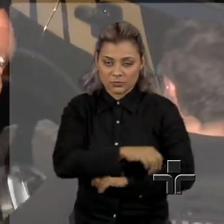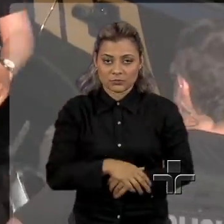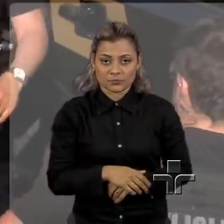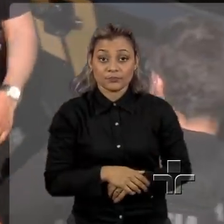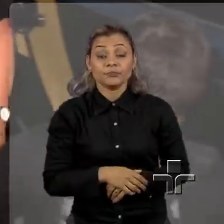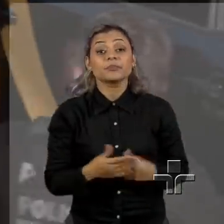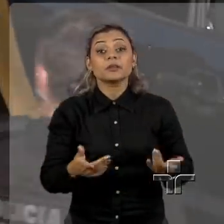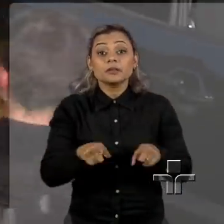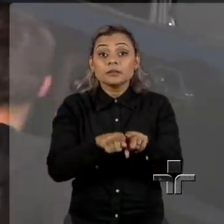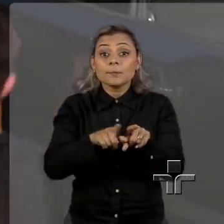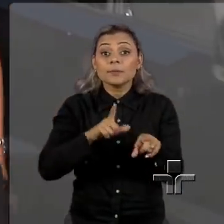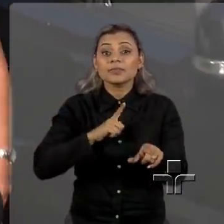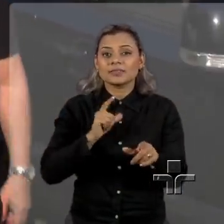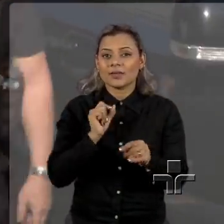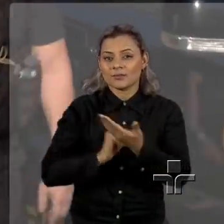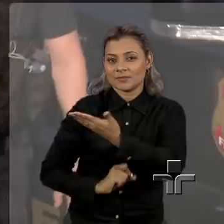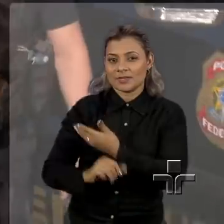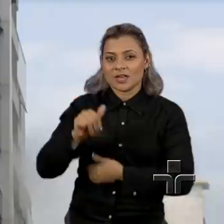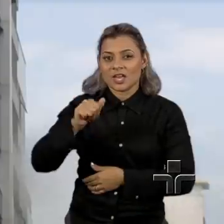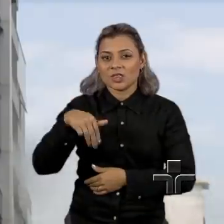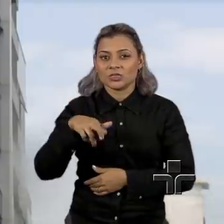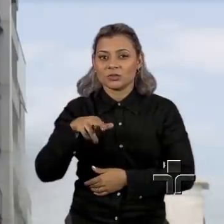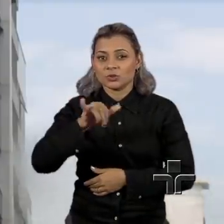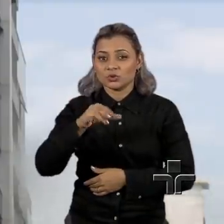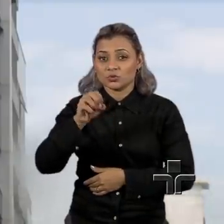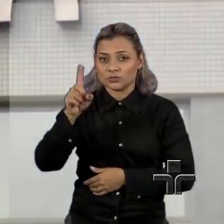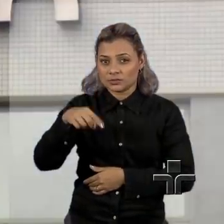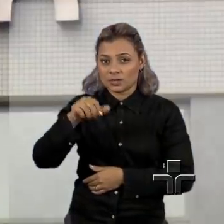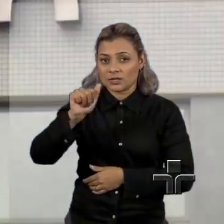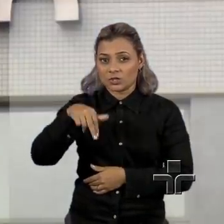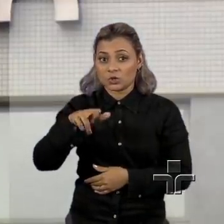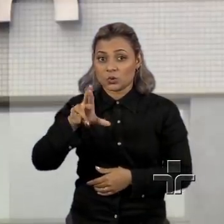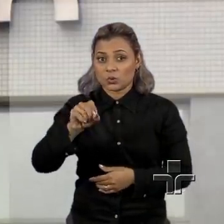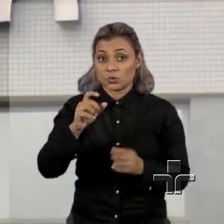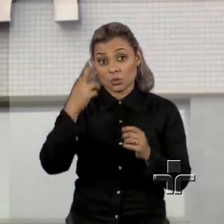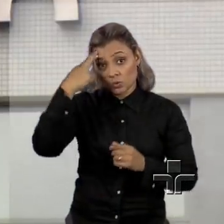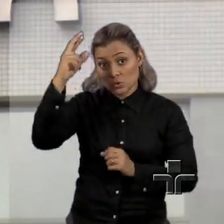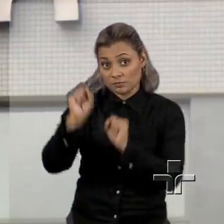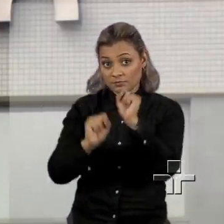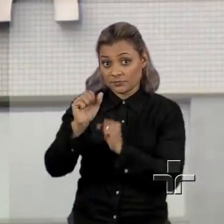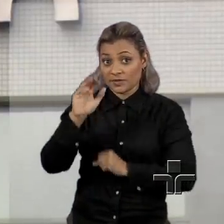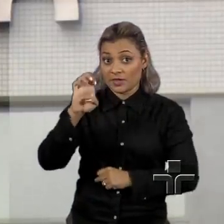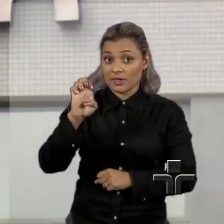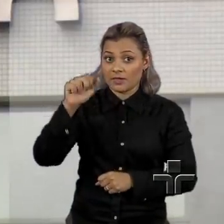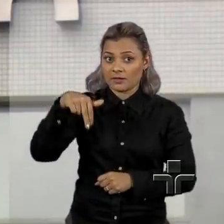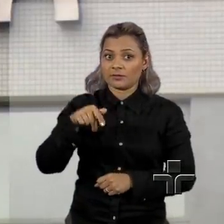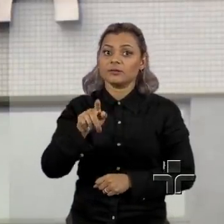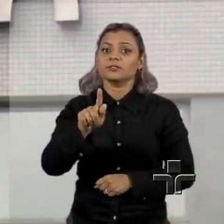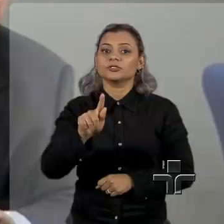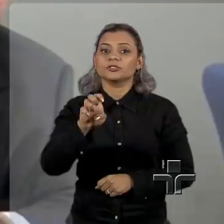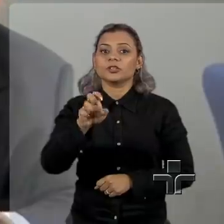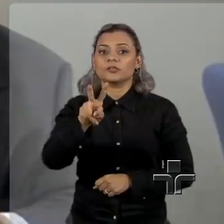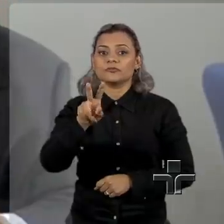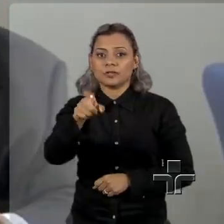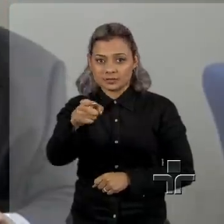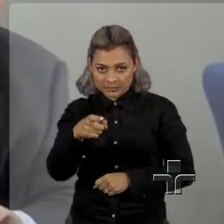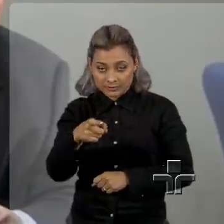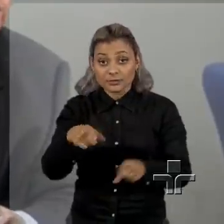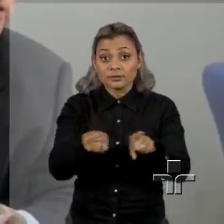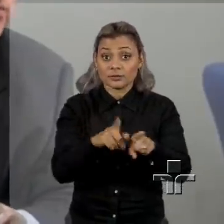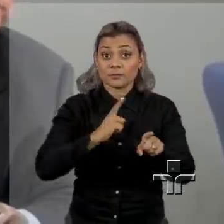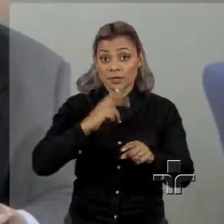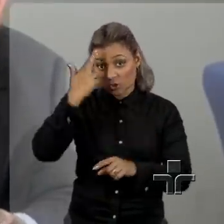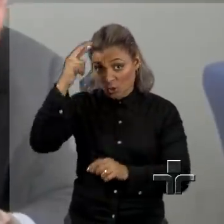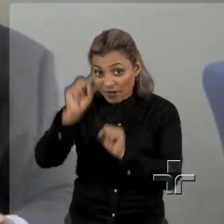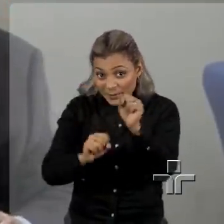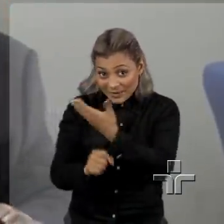delação premiada de José Antunes Sobrinho, dono da empresa Engevix, que participou das obras em Angra 3. O empresário